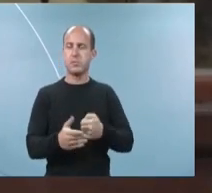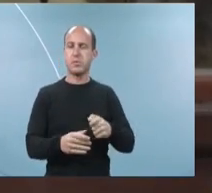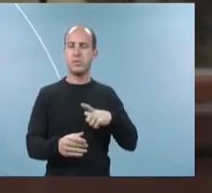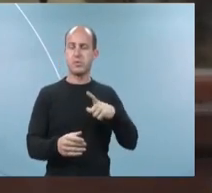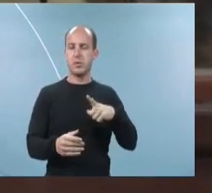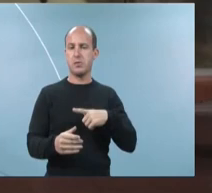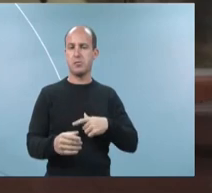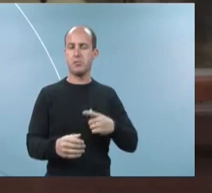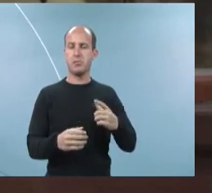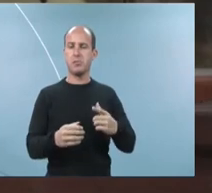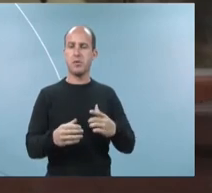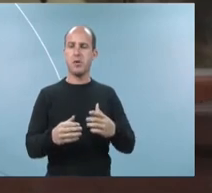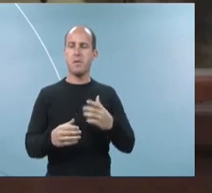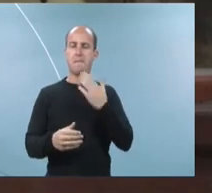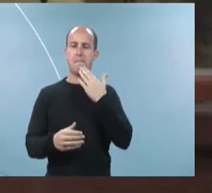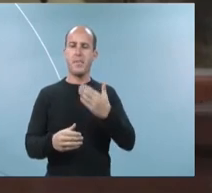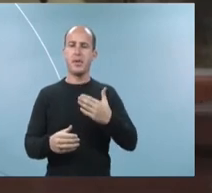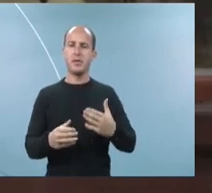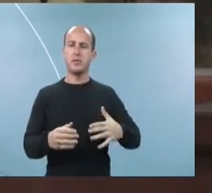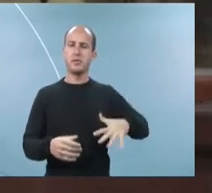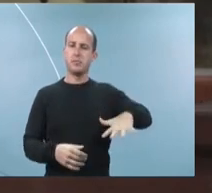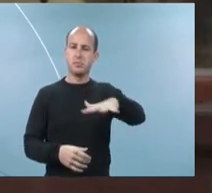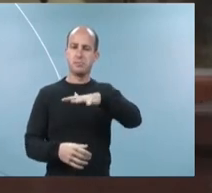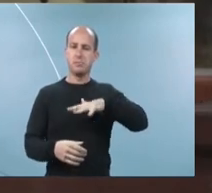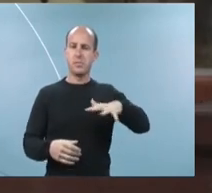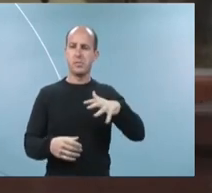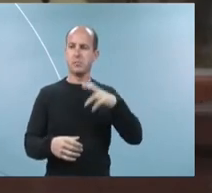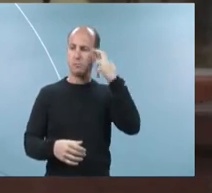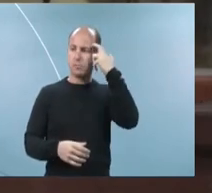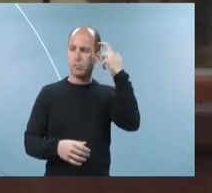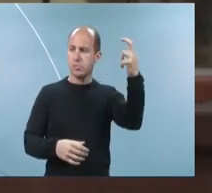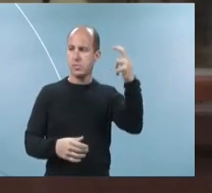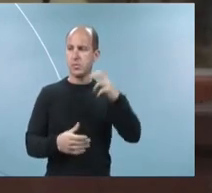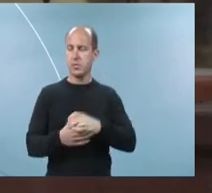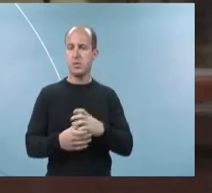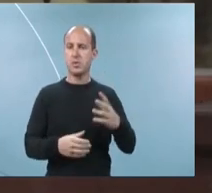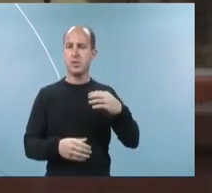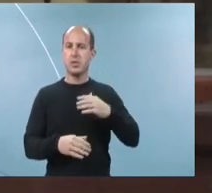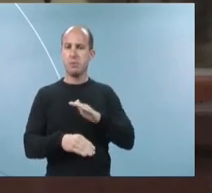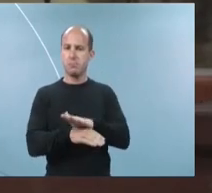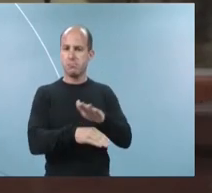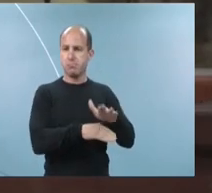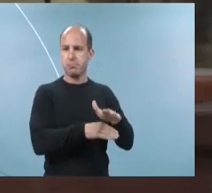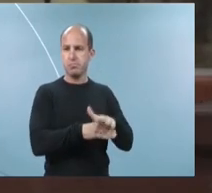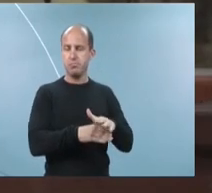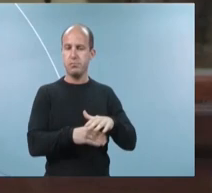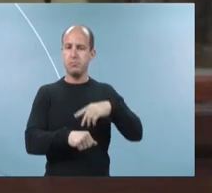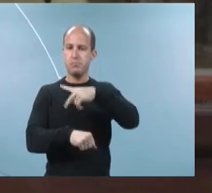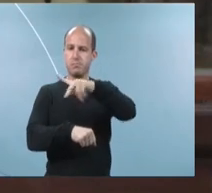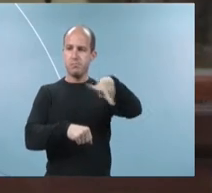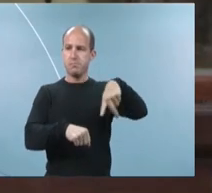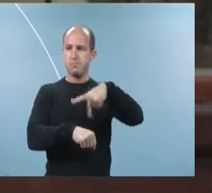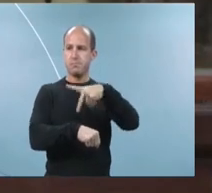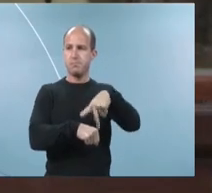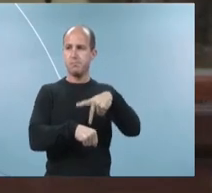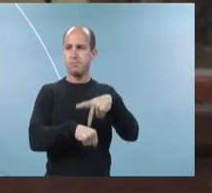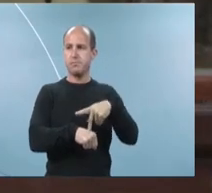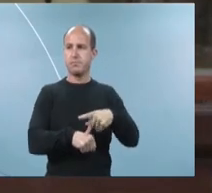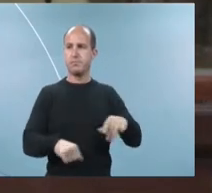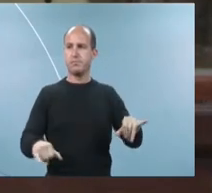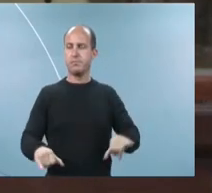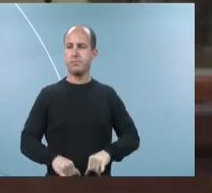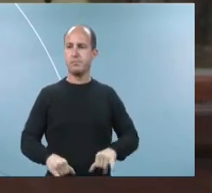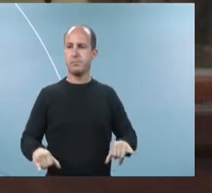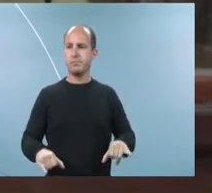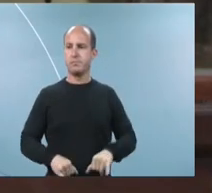espaço merecido a cada estilo e cultura dada à contribuição dos artesãos à nação, mesmo sofrendo